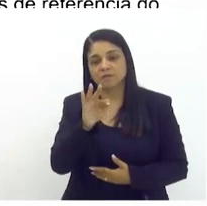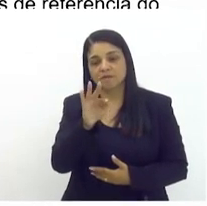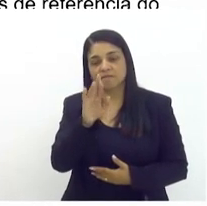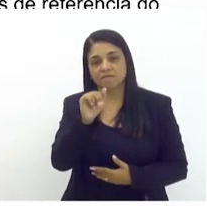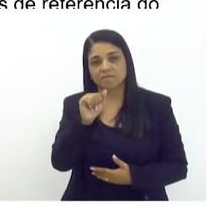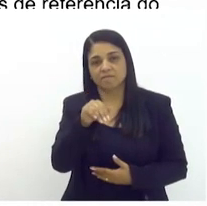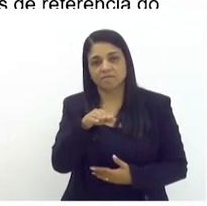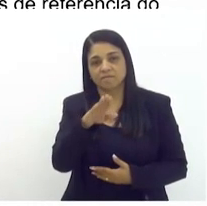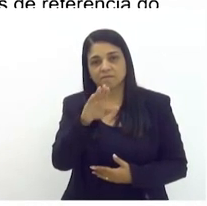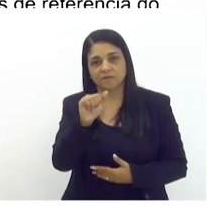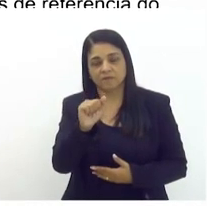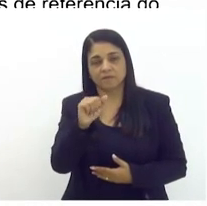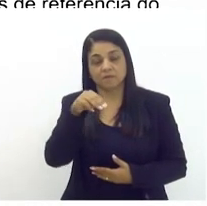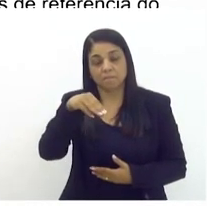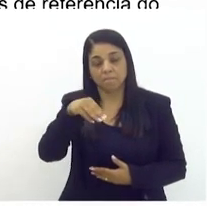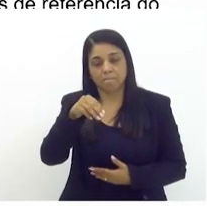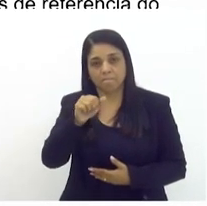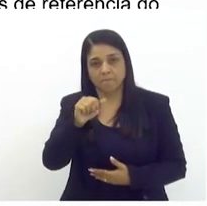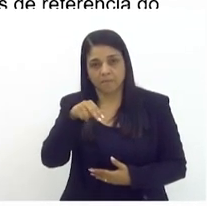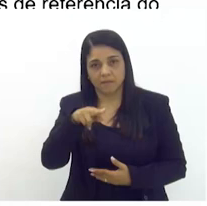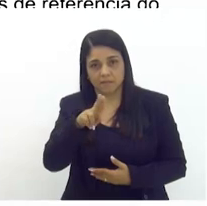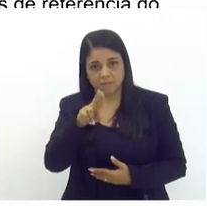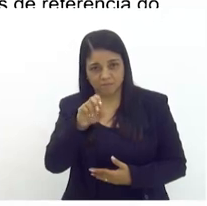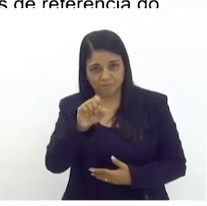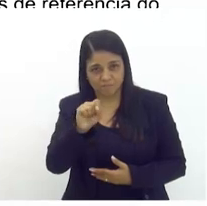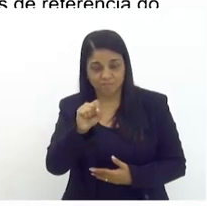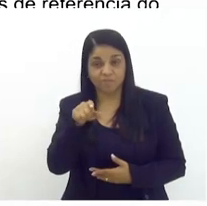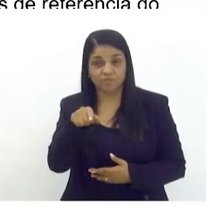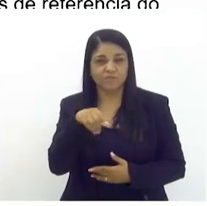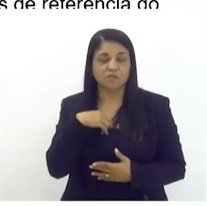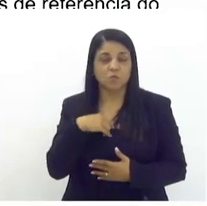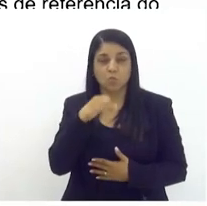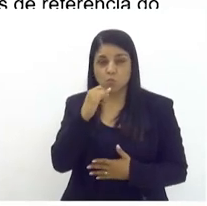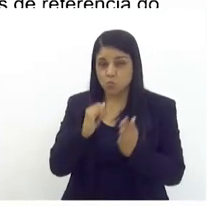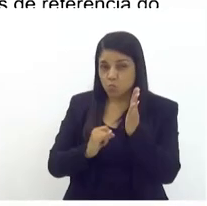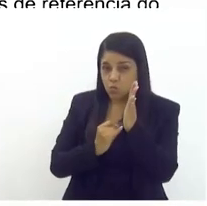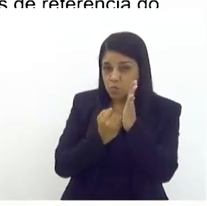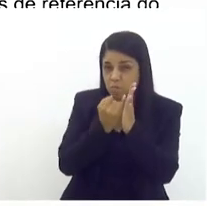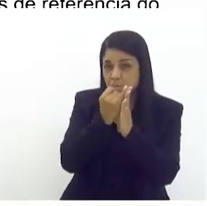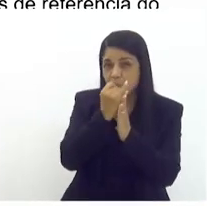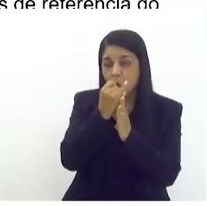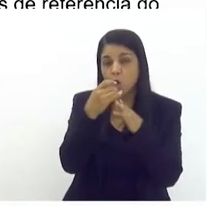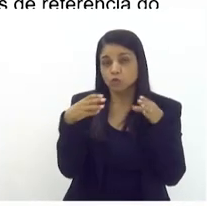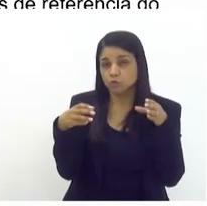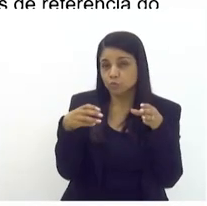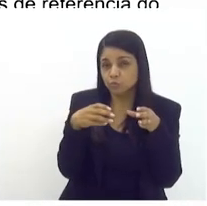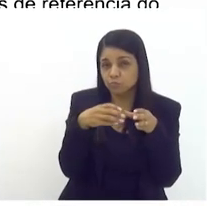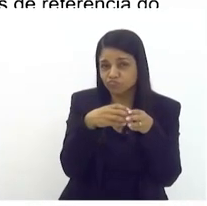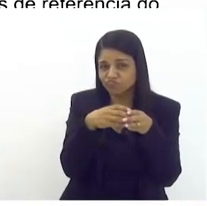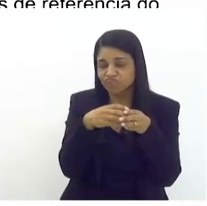imposto seletivo vai ter um papel aí de diferenciador